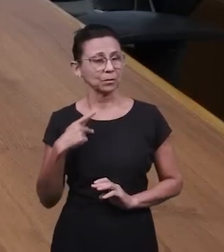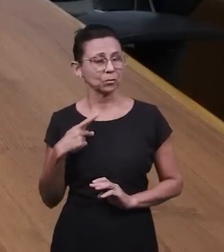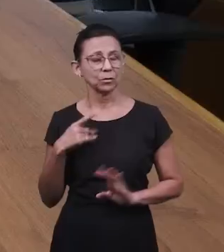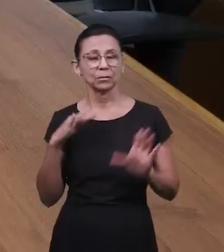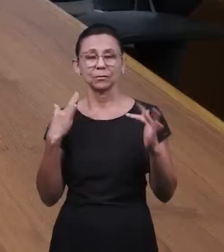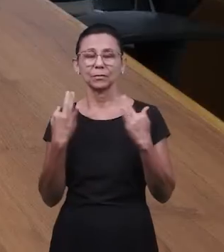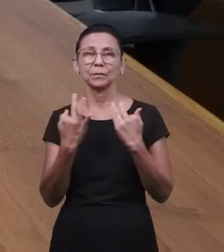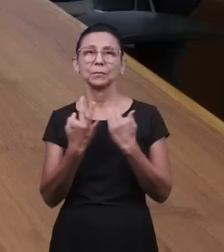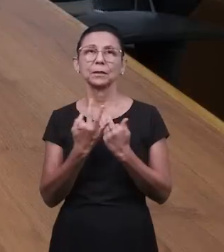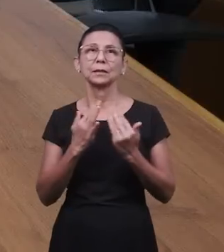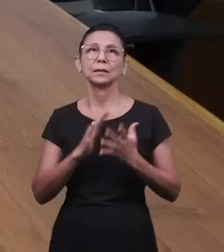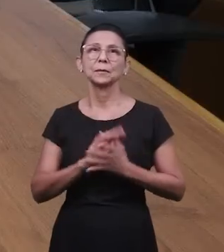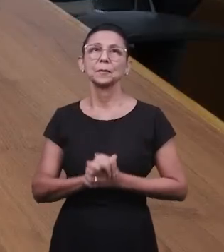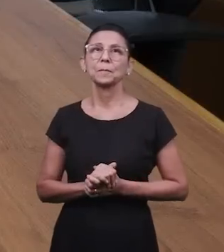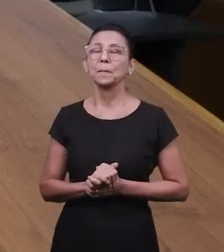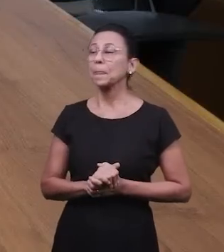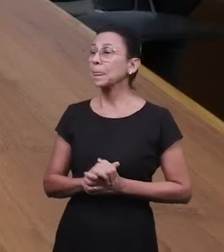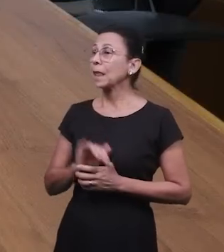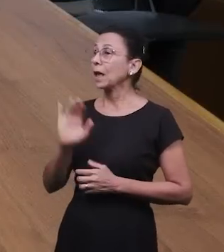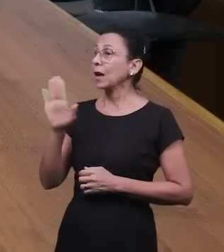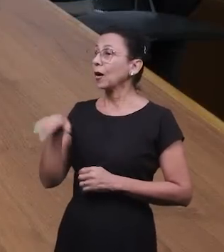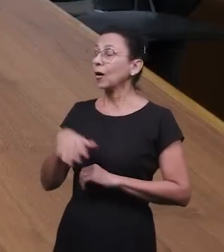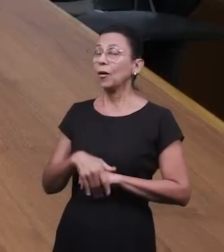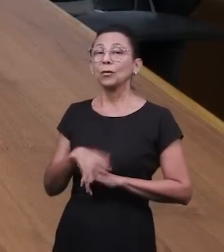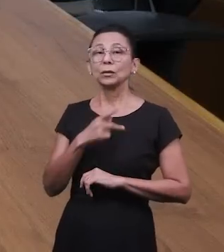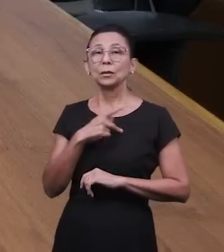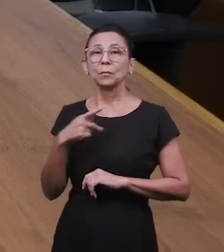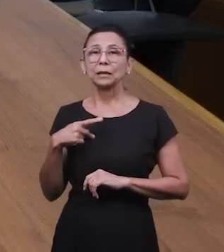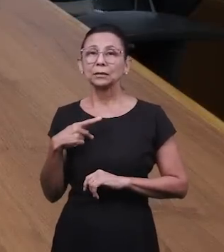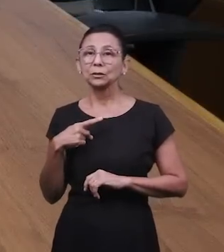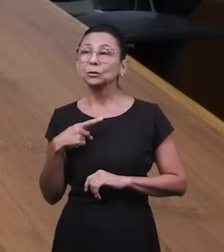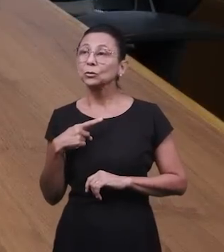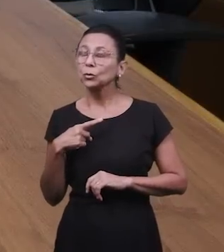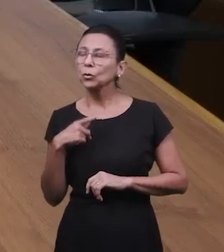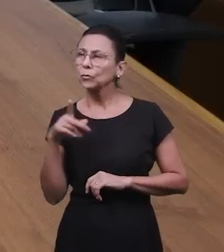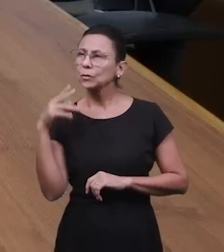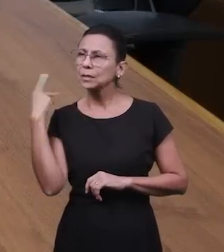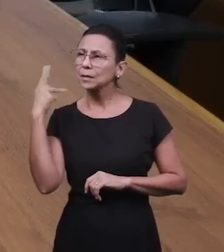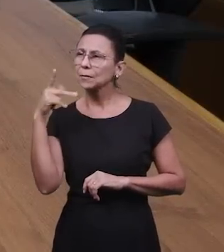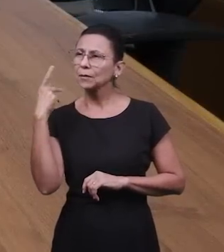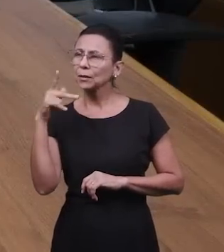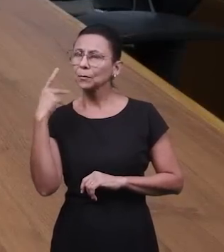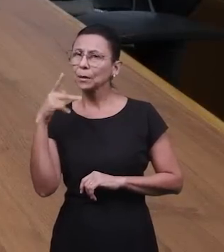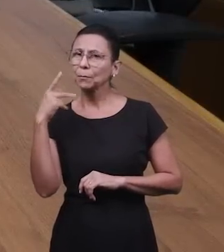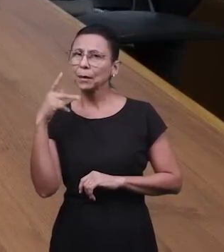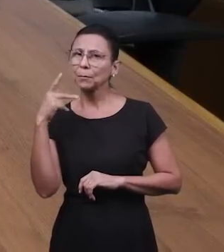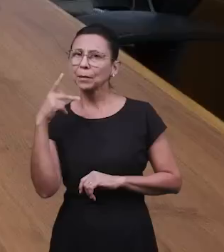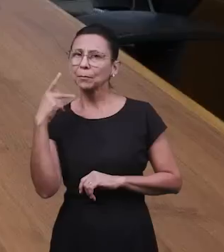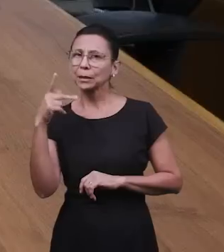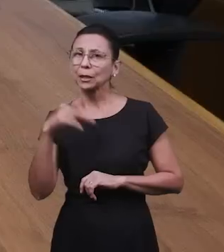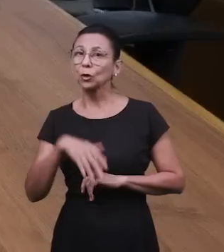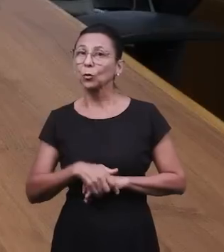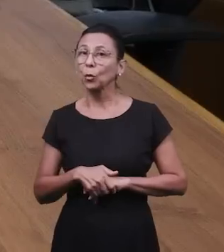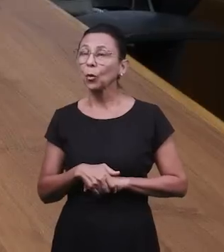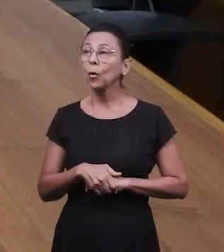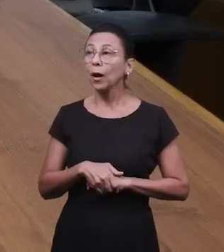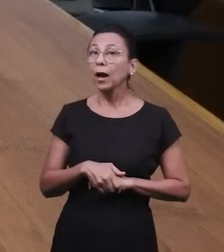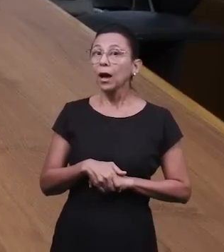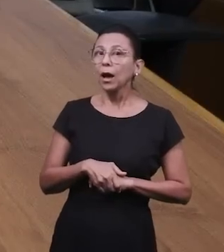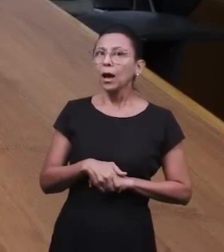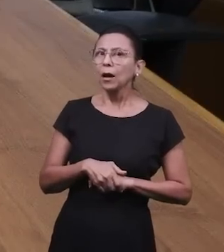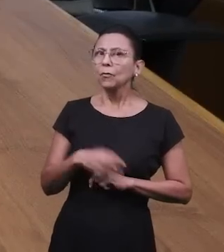púlpito, e alguém às vezes fica até impressionado: mas que coisa, pastor, aquilo que o senhor falava eu precisei de ouvir. Aí você vai dizer assim: não fui eu não. Aquele foi